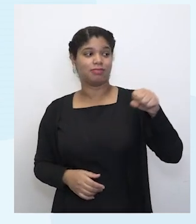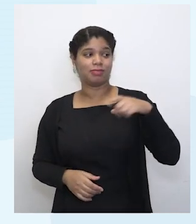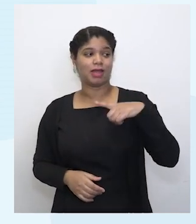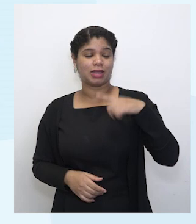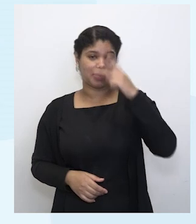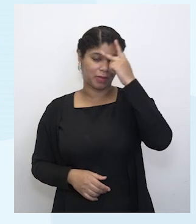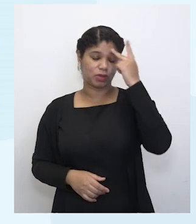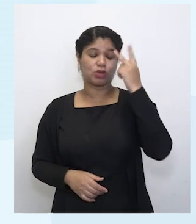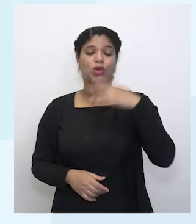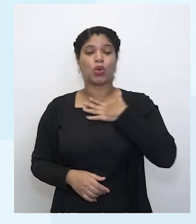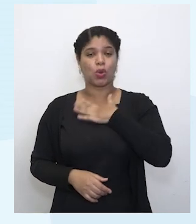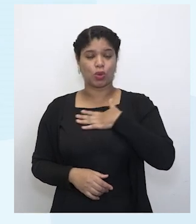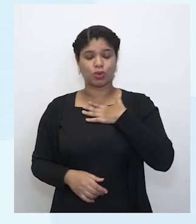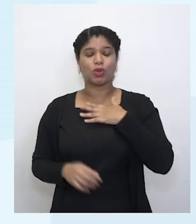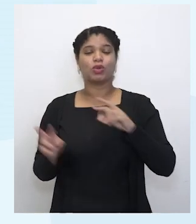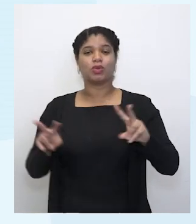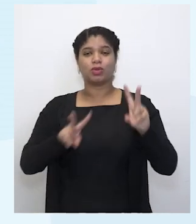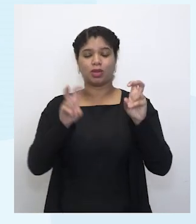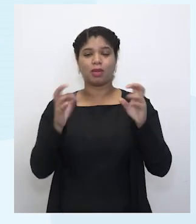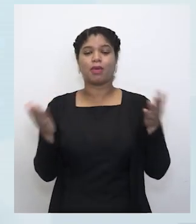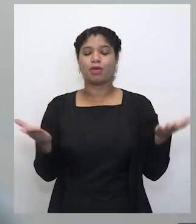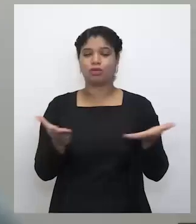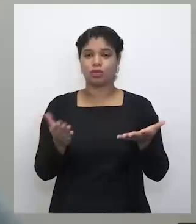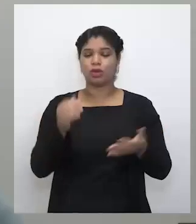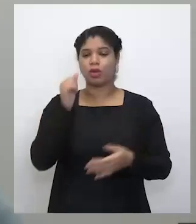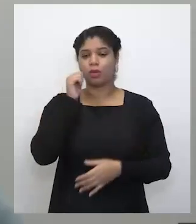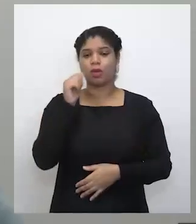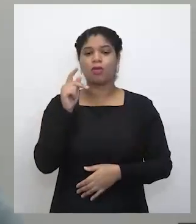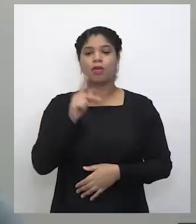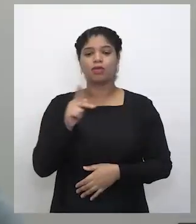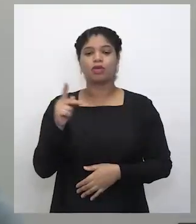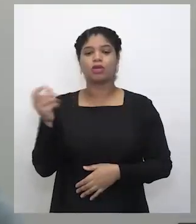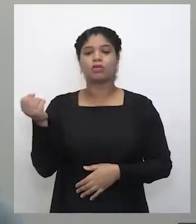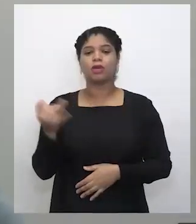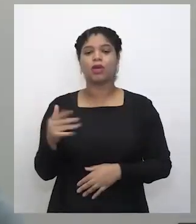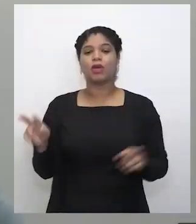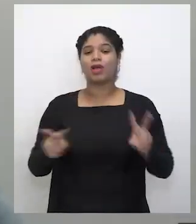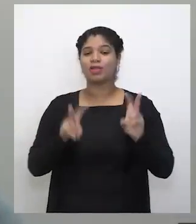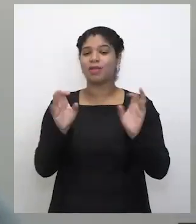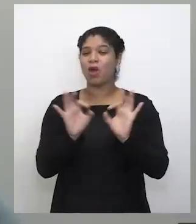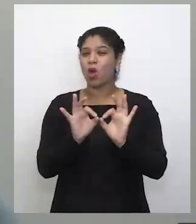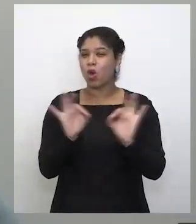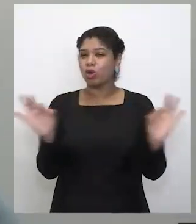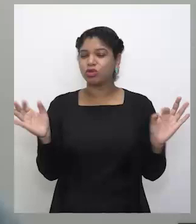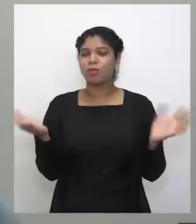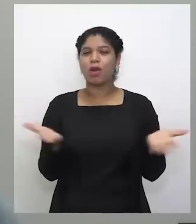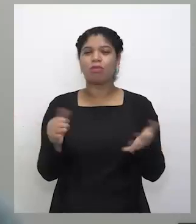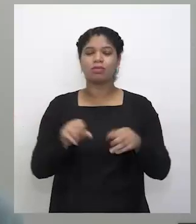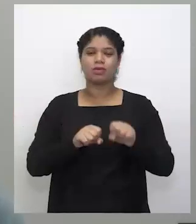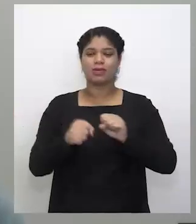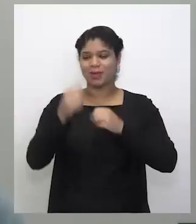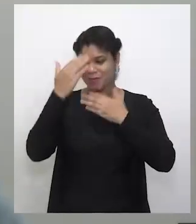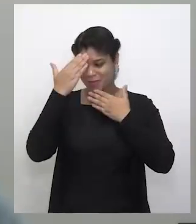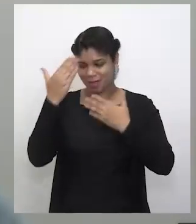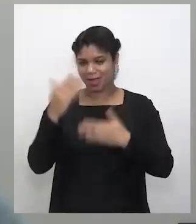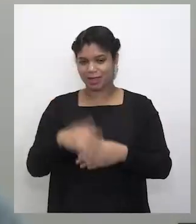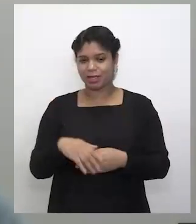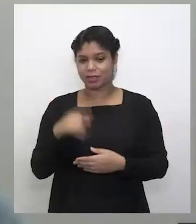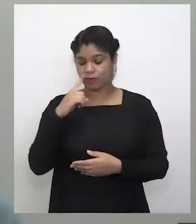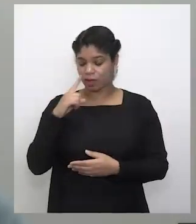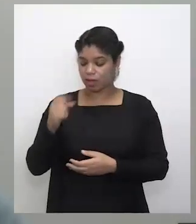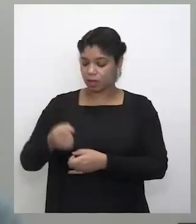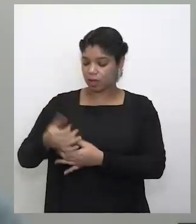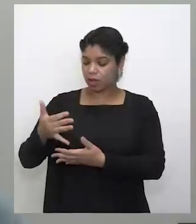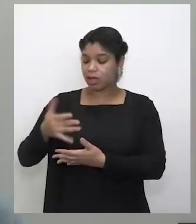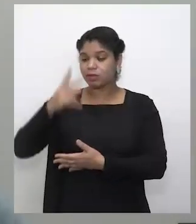pessoal gostou da temática de hoje, ó. Por exemplo, a professora Eliana comenta, excelente tema para essa formação, obrigada. O pessoal